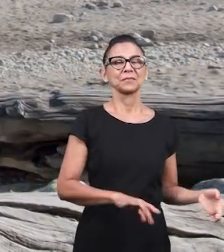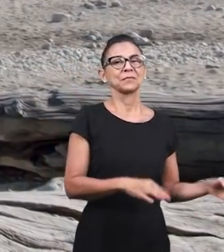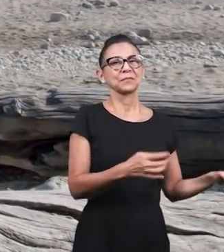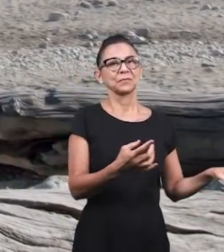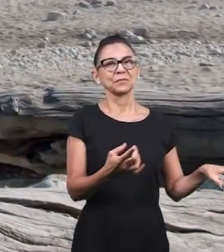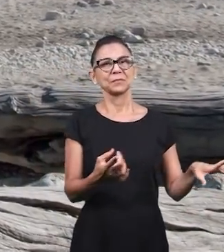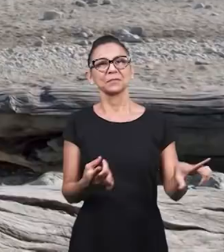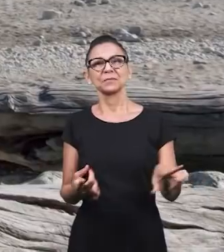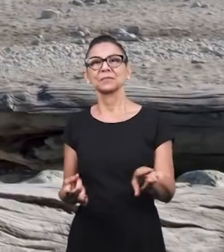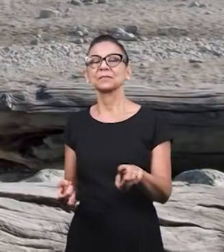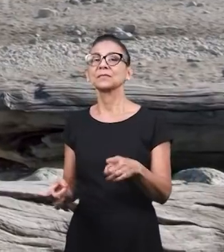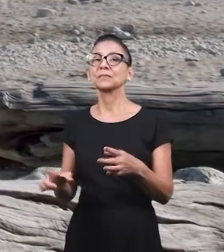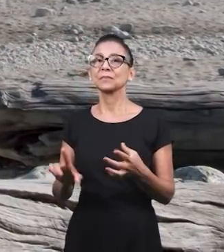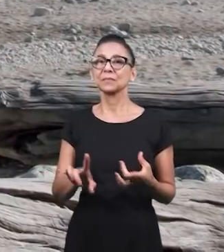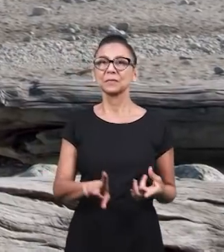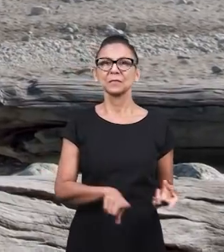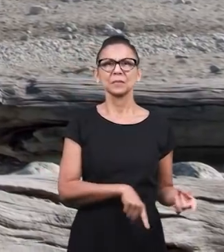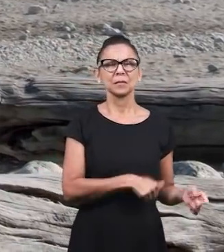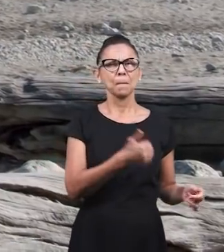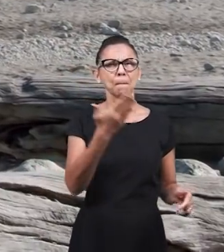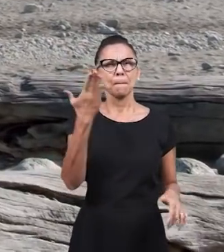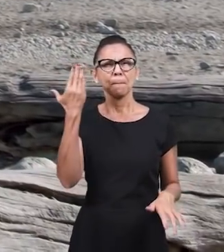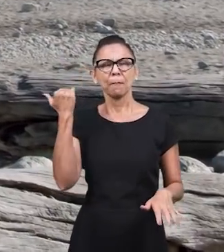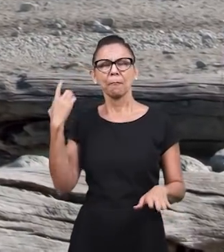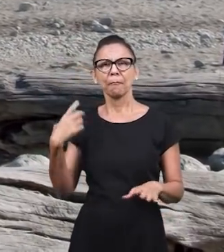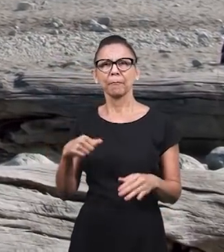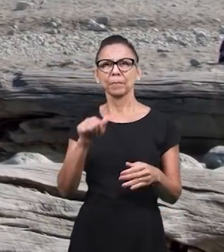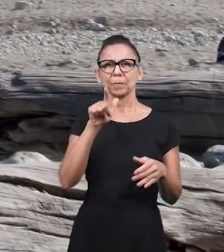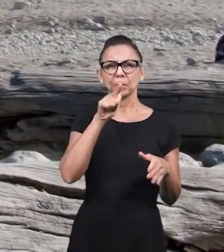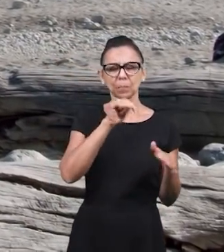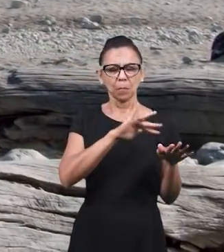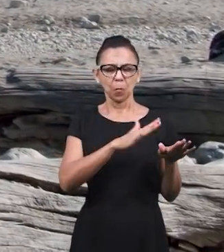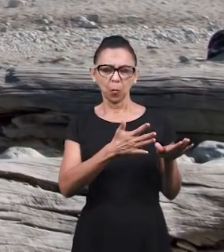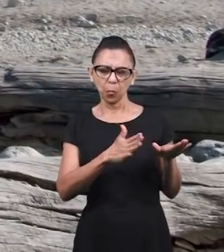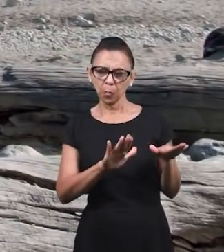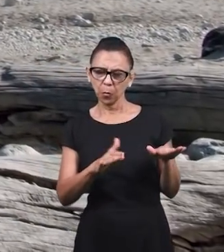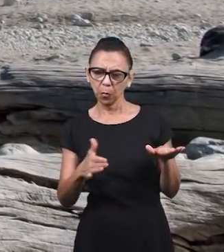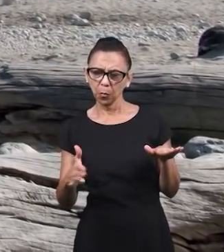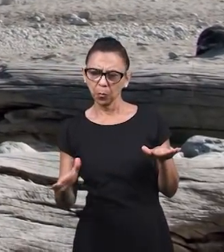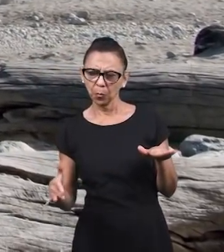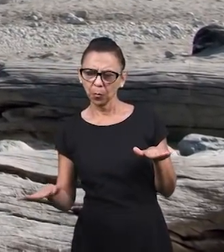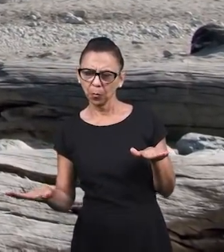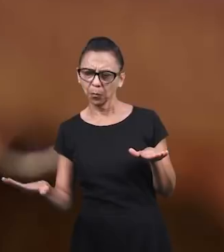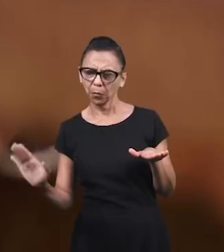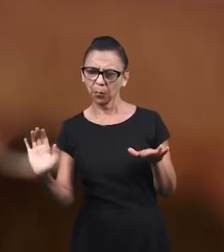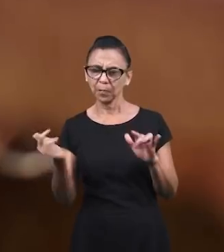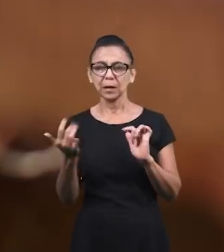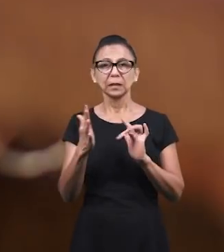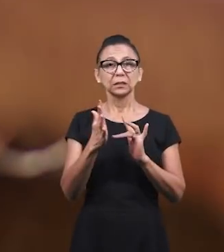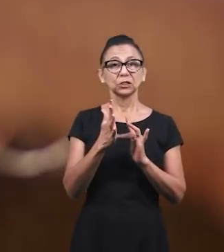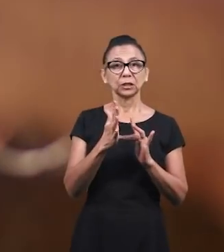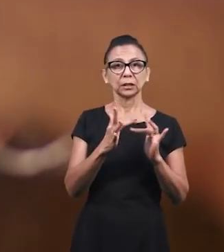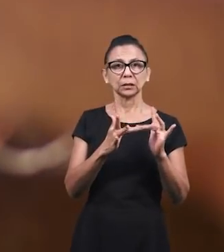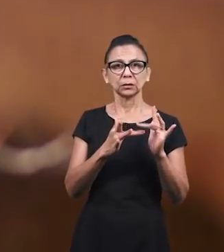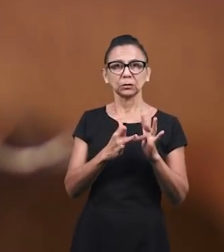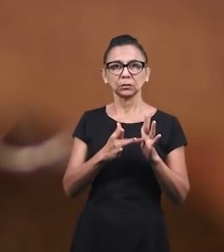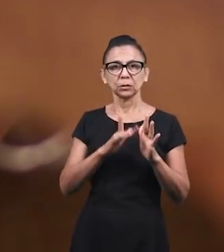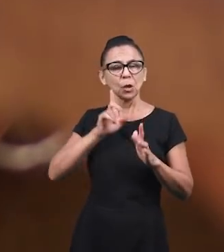beira-mar, Jesus, partiste o pão,